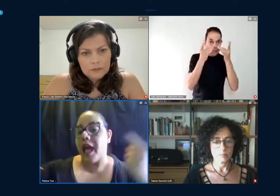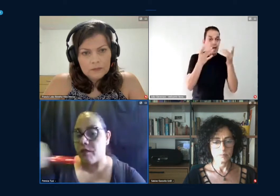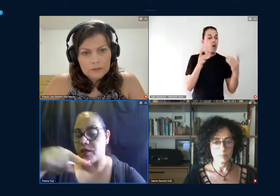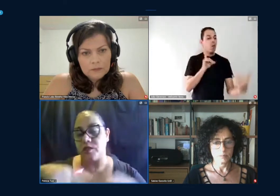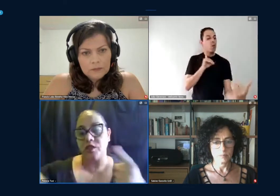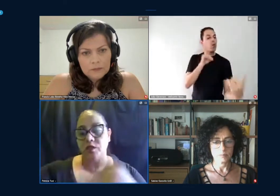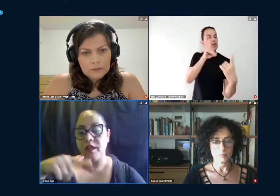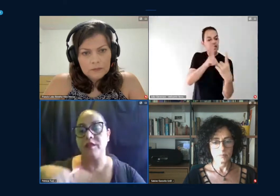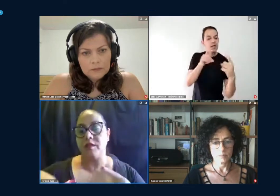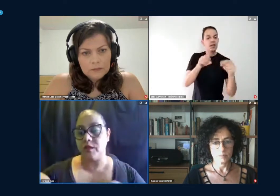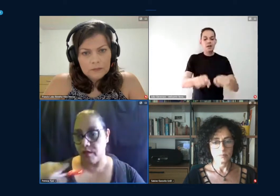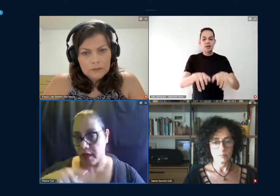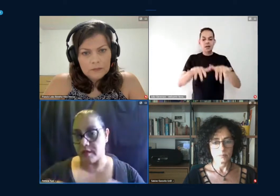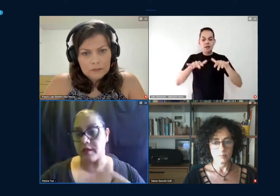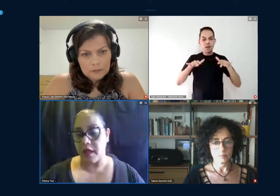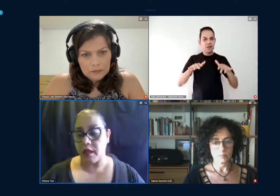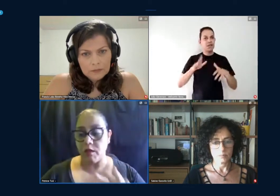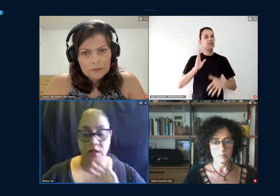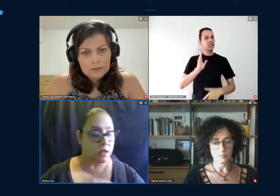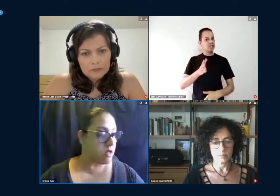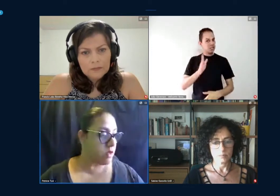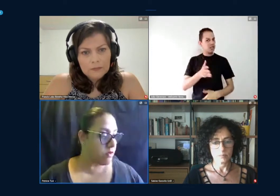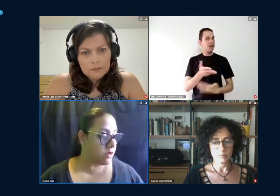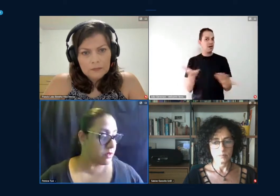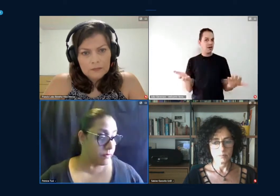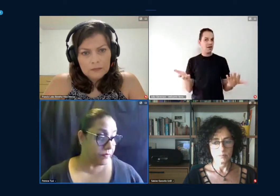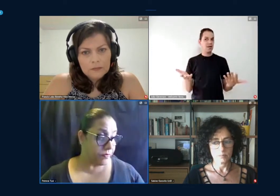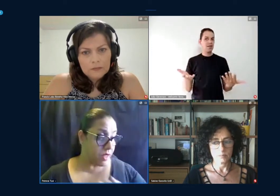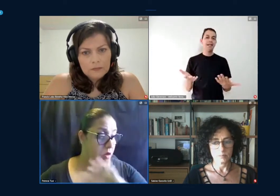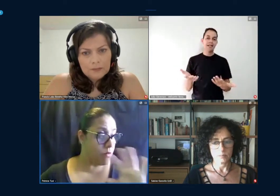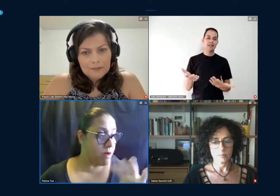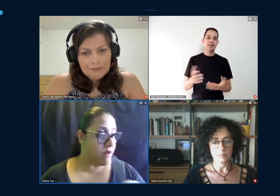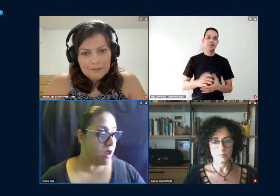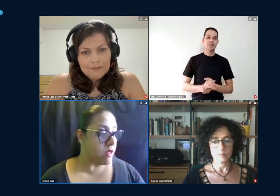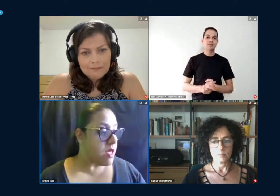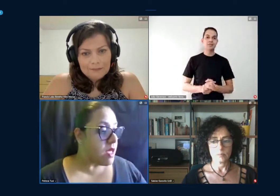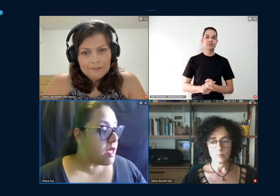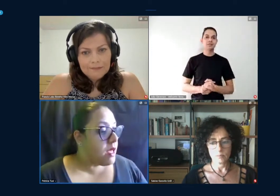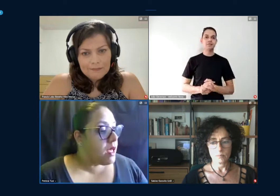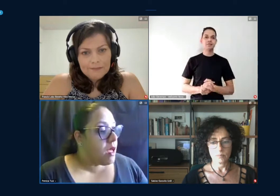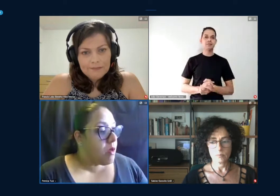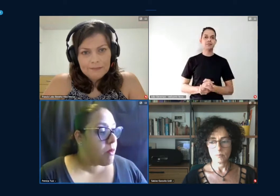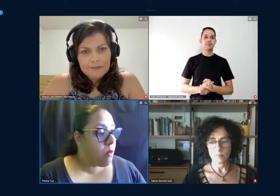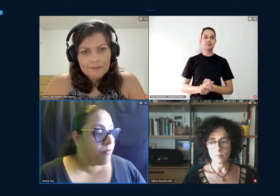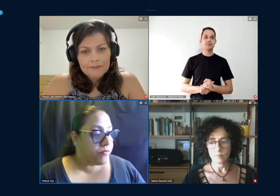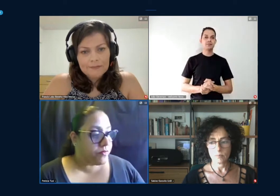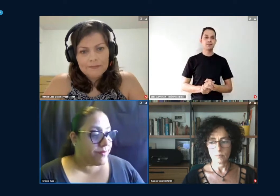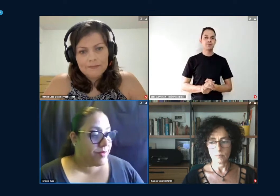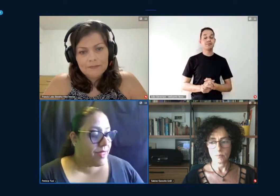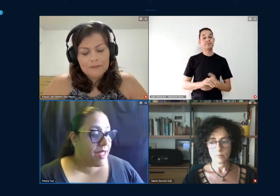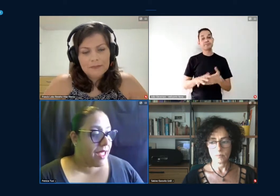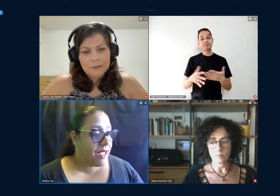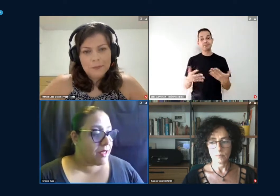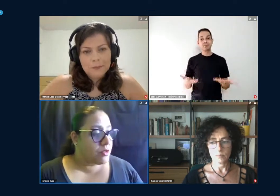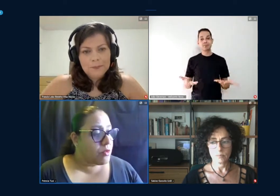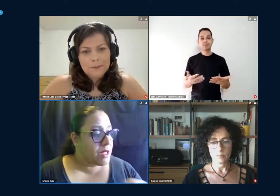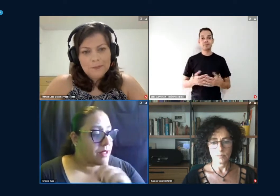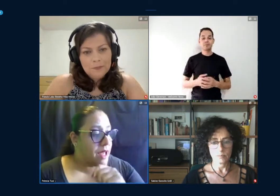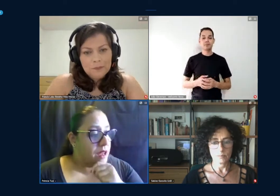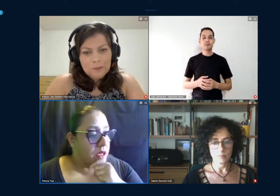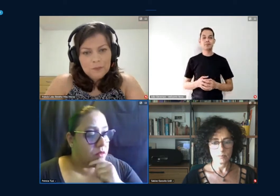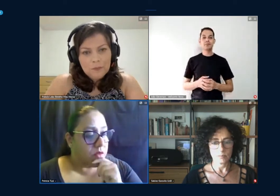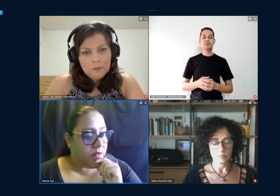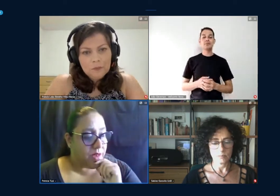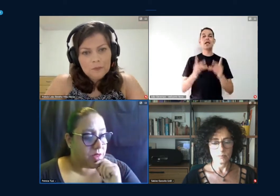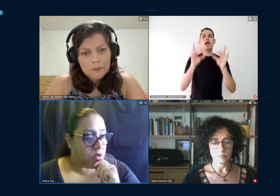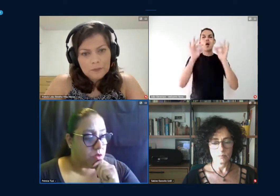plenário, vocês já tiveram essas vivências. Então, acho que isso deveria fazer. É uma fala. Bom, só um